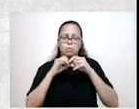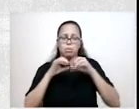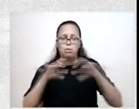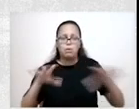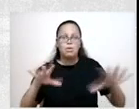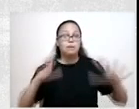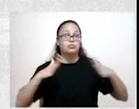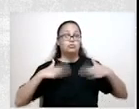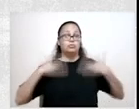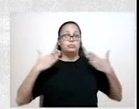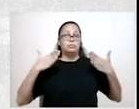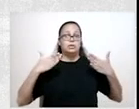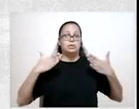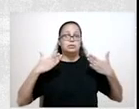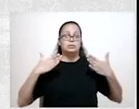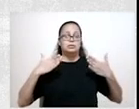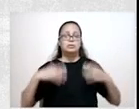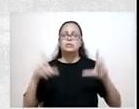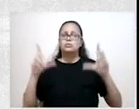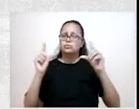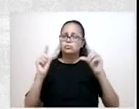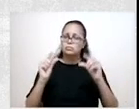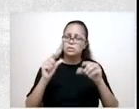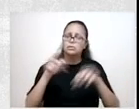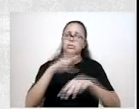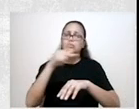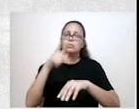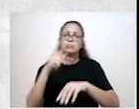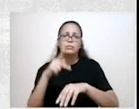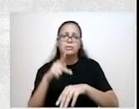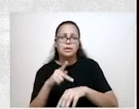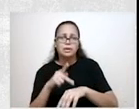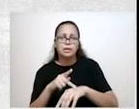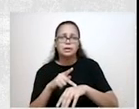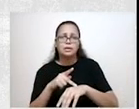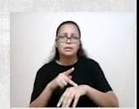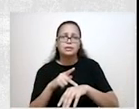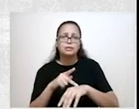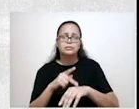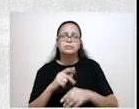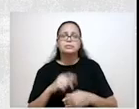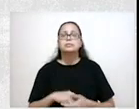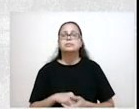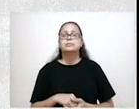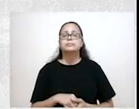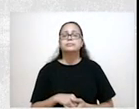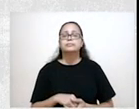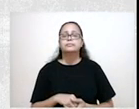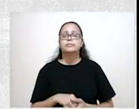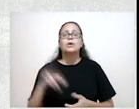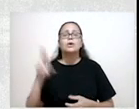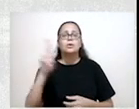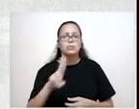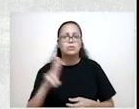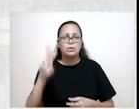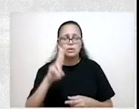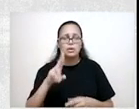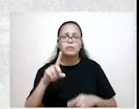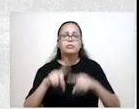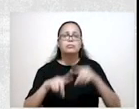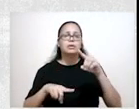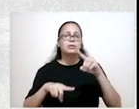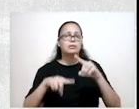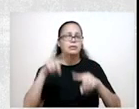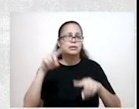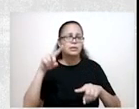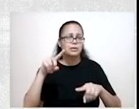surpresa, reduzindo a possibilidade de o país invadido se defender. Utilizando então equipamentos terrestres